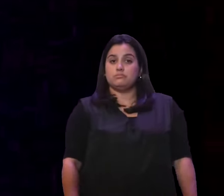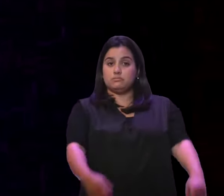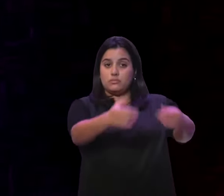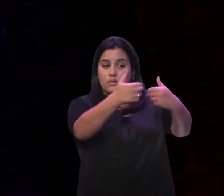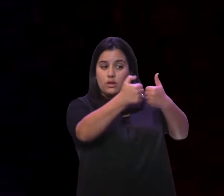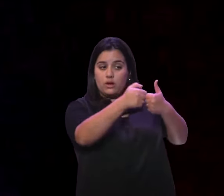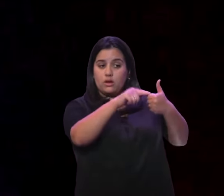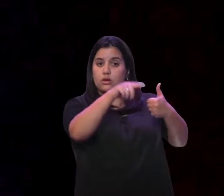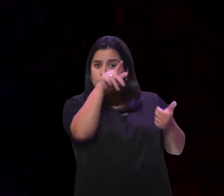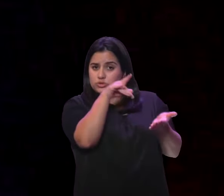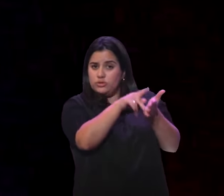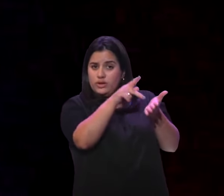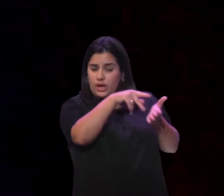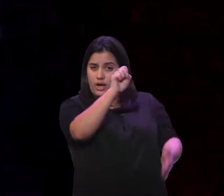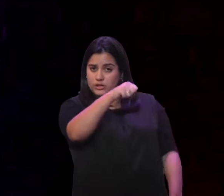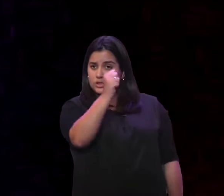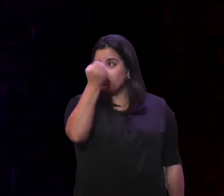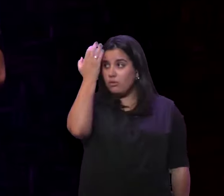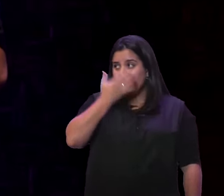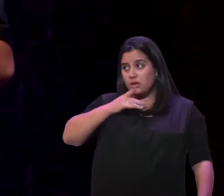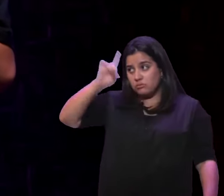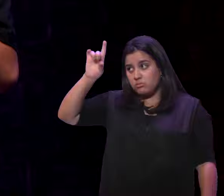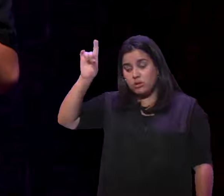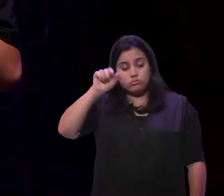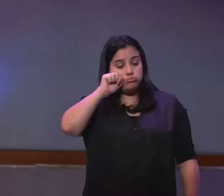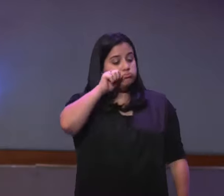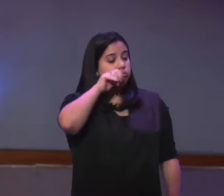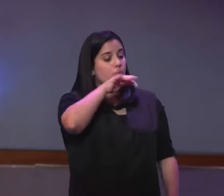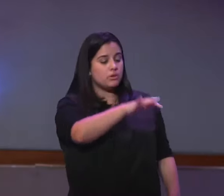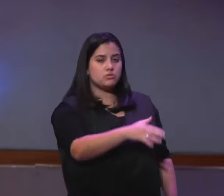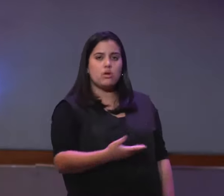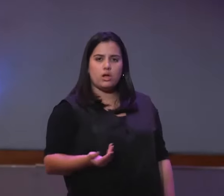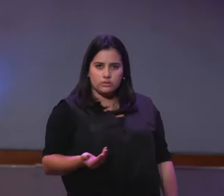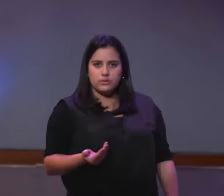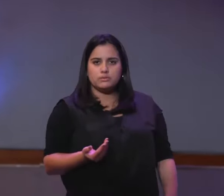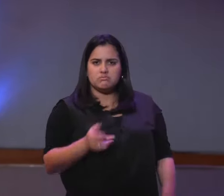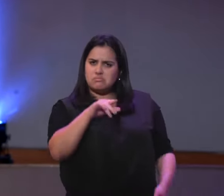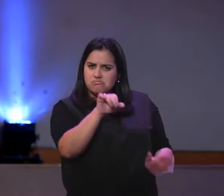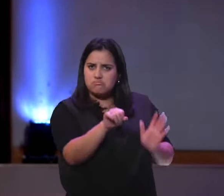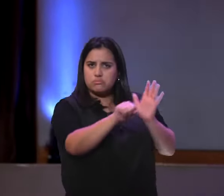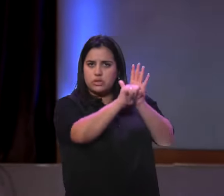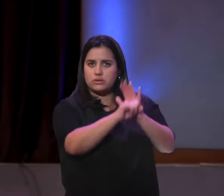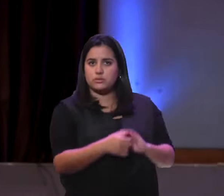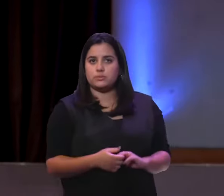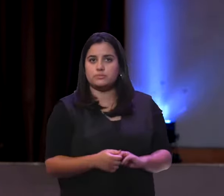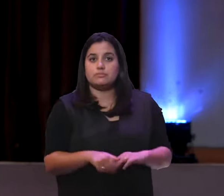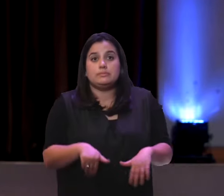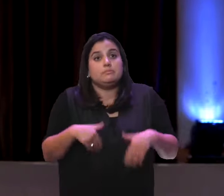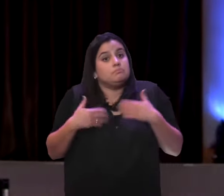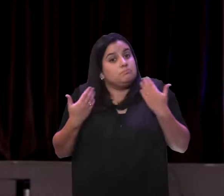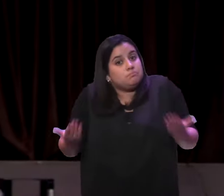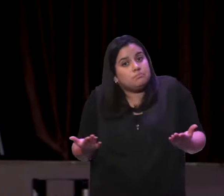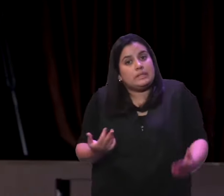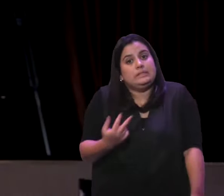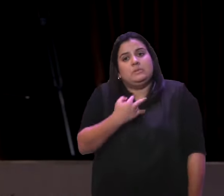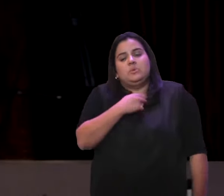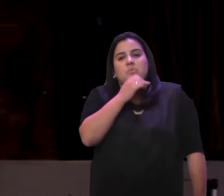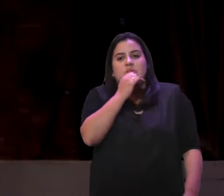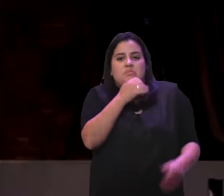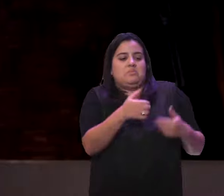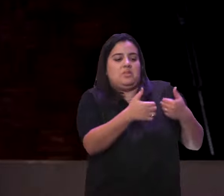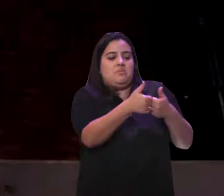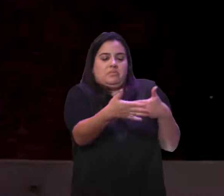realmente levava a presença de Deus, Deus abençoava, como uma representação mesmo. E ela não podia ser levada de qualquer jeito